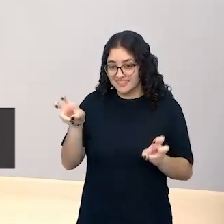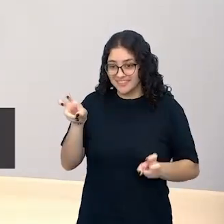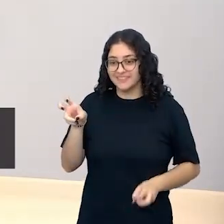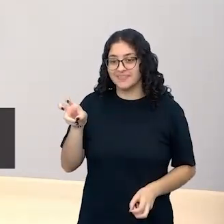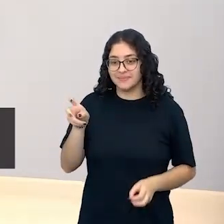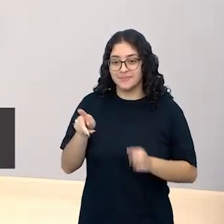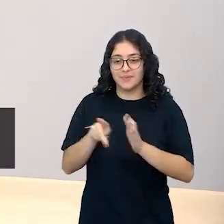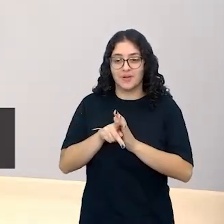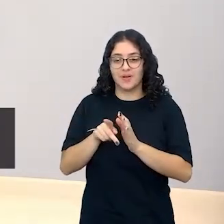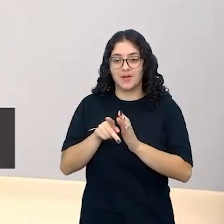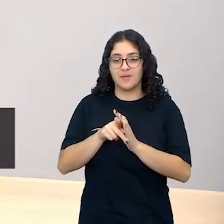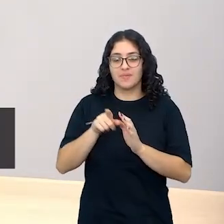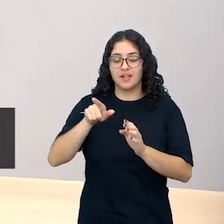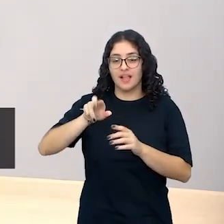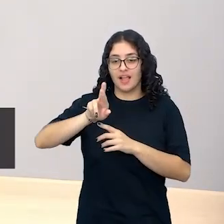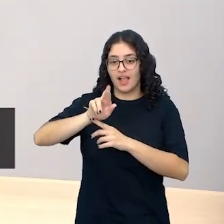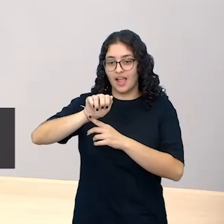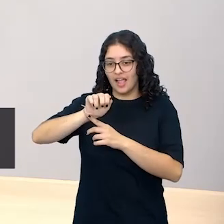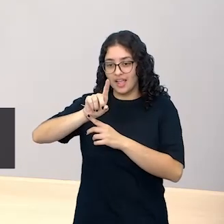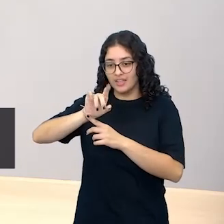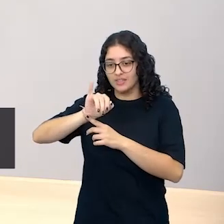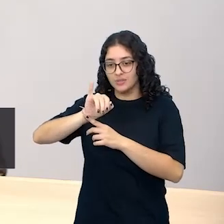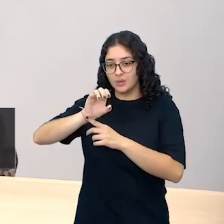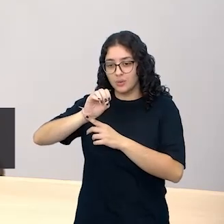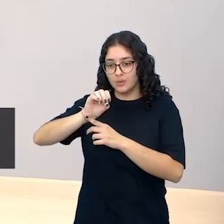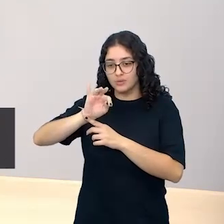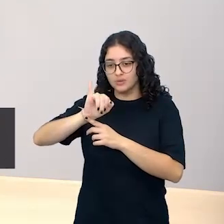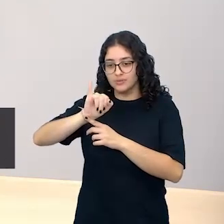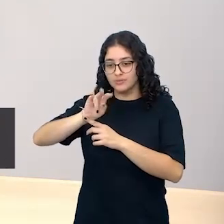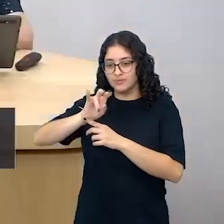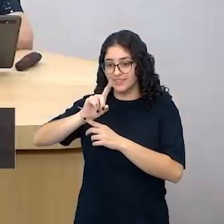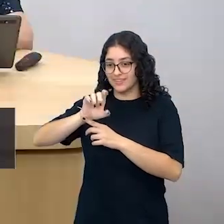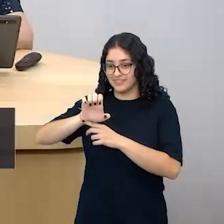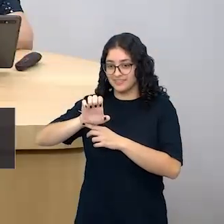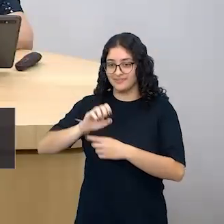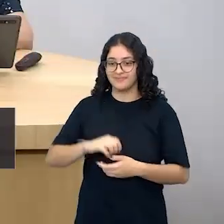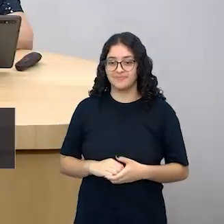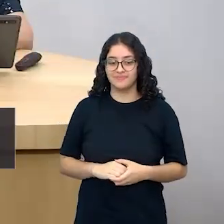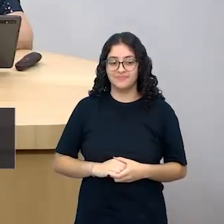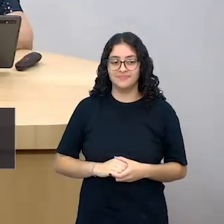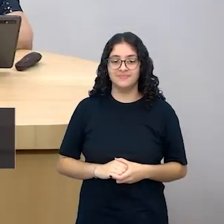da radioatividade aí. E tem a